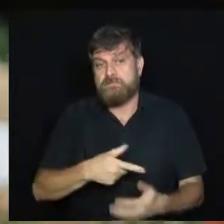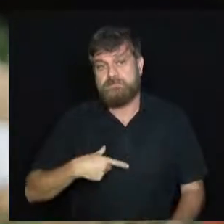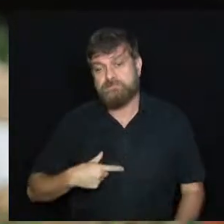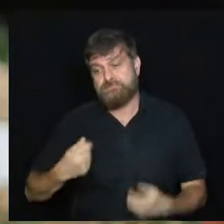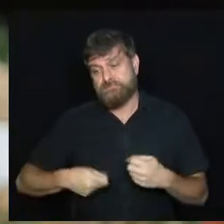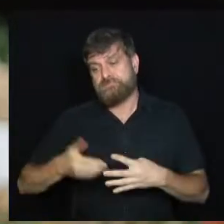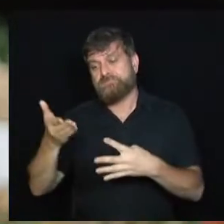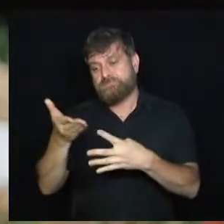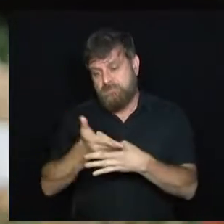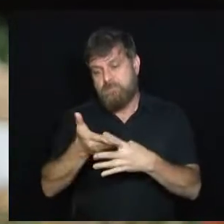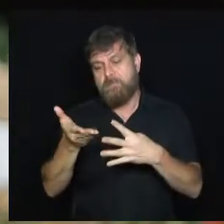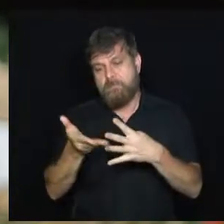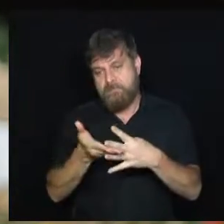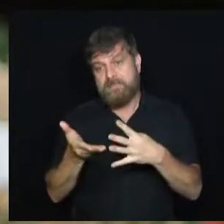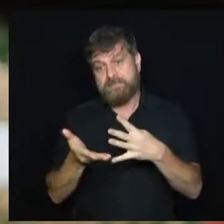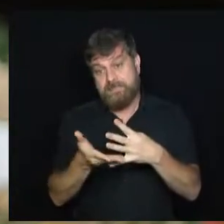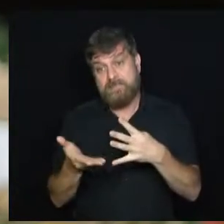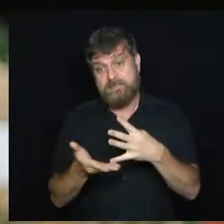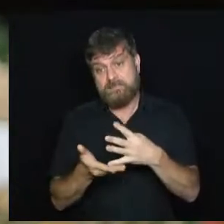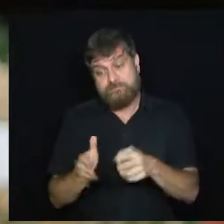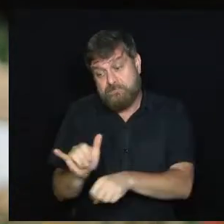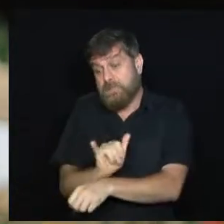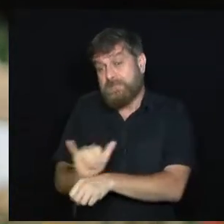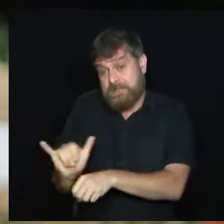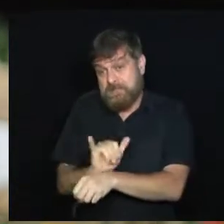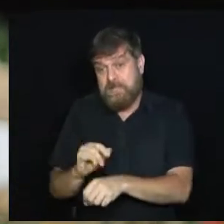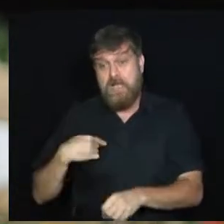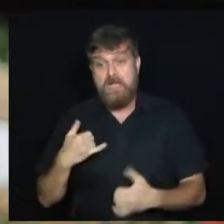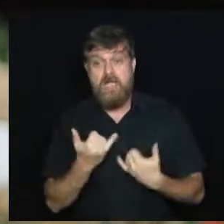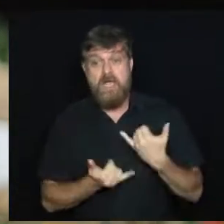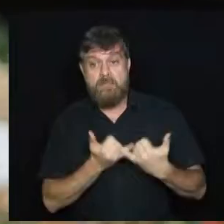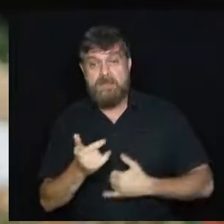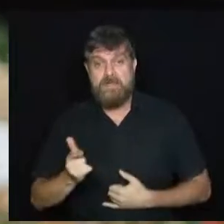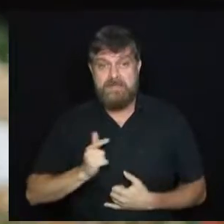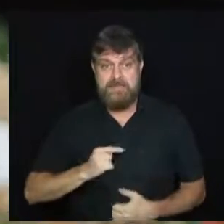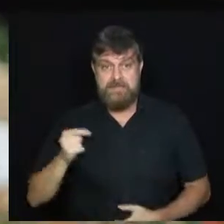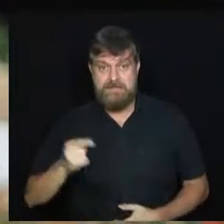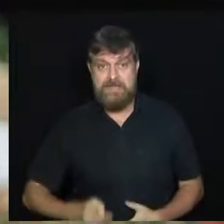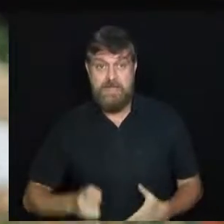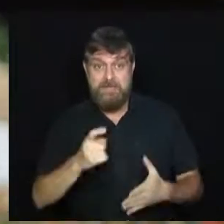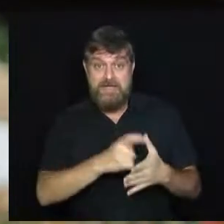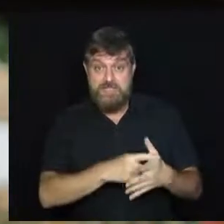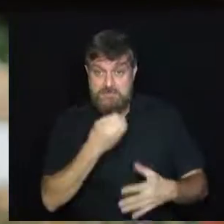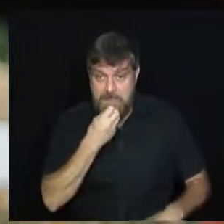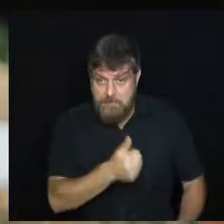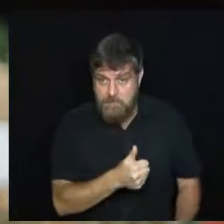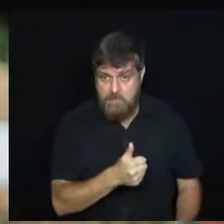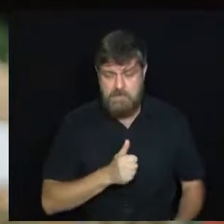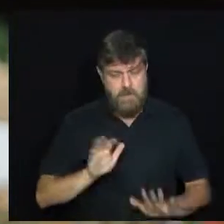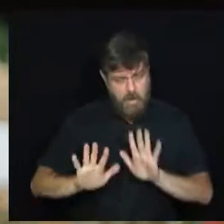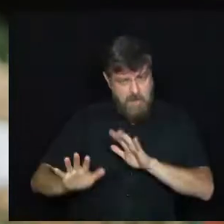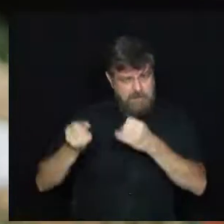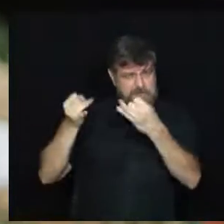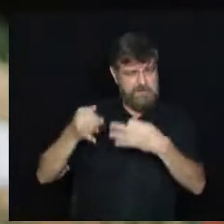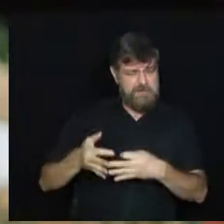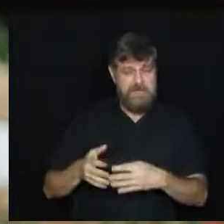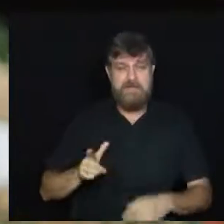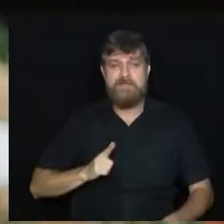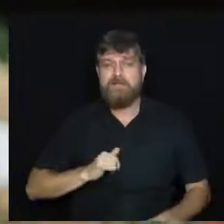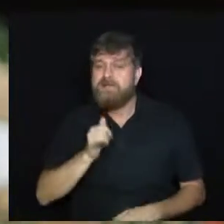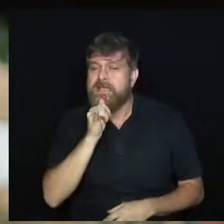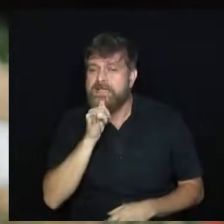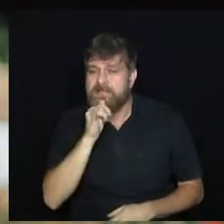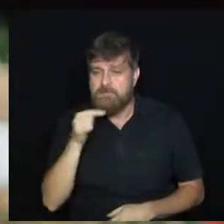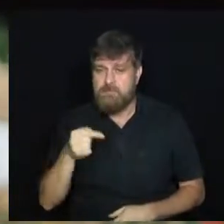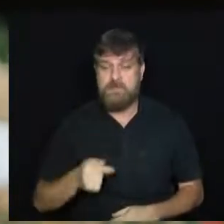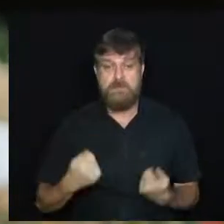resta fazer o parcelamento? Por isso a gente brinca que existe a chamada dívida boa. Nem toda dívida ela é ruim. Então vamos pegar aqui um